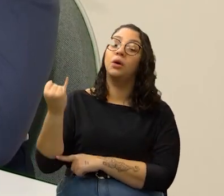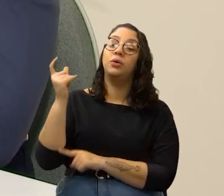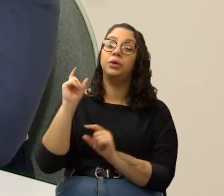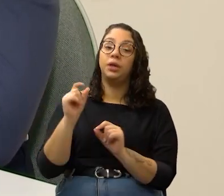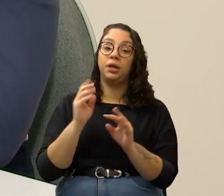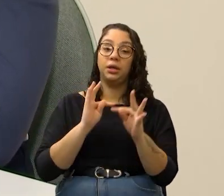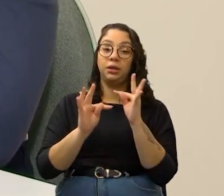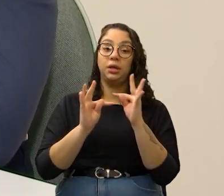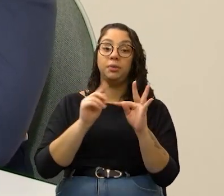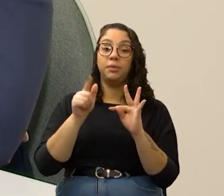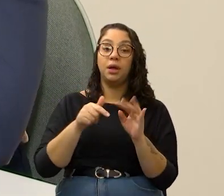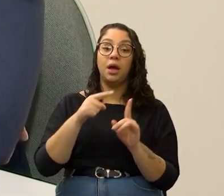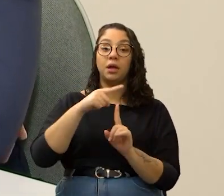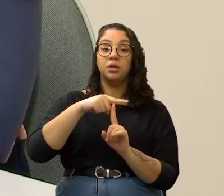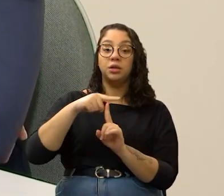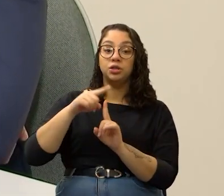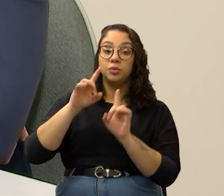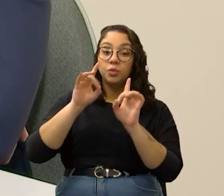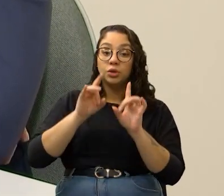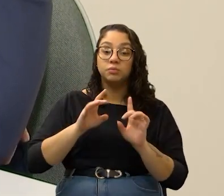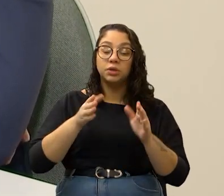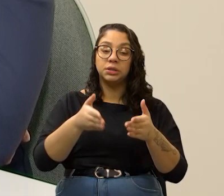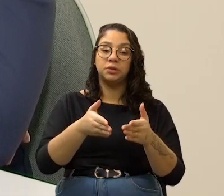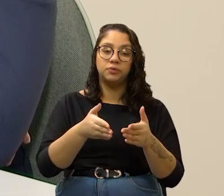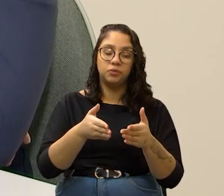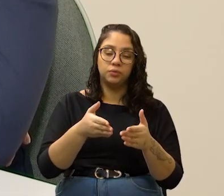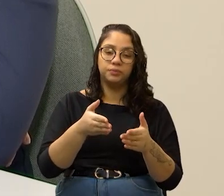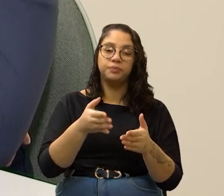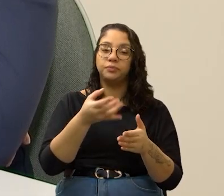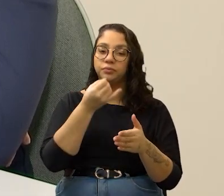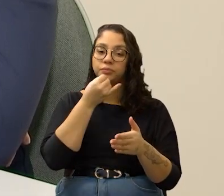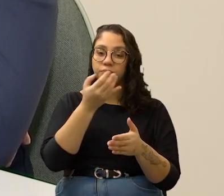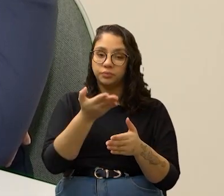é que a terapia ela é sempre espécie específico, né?